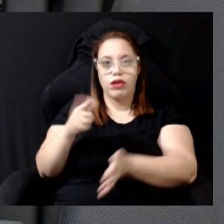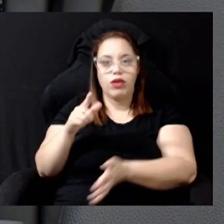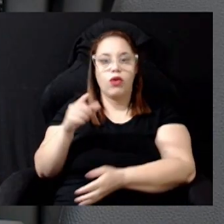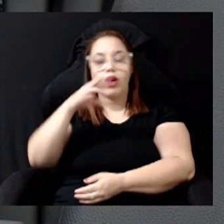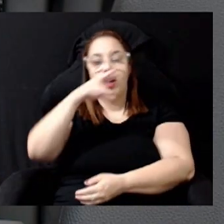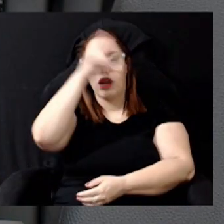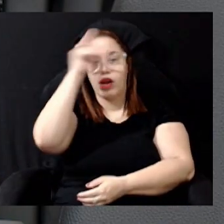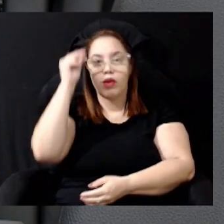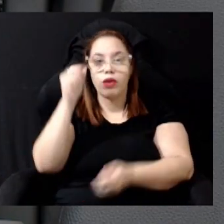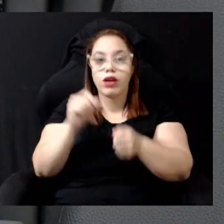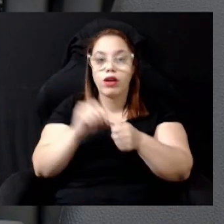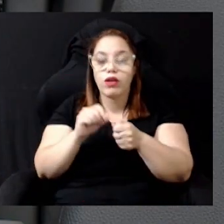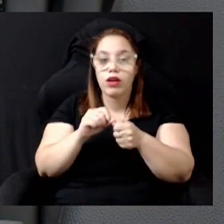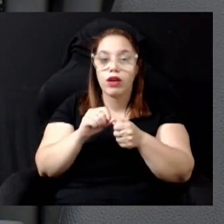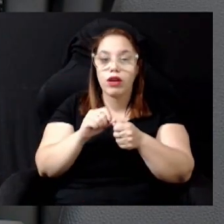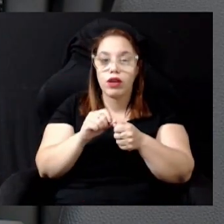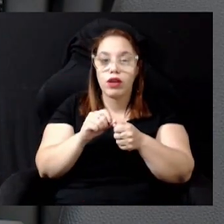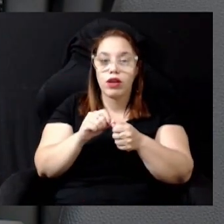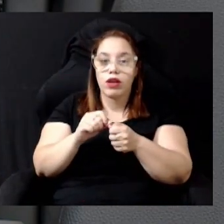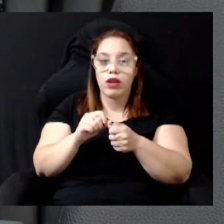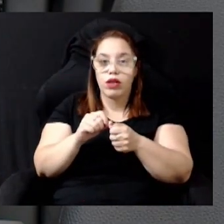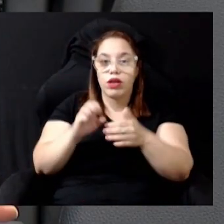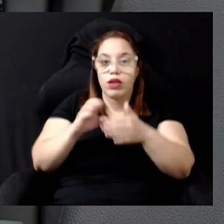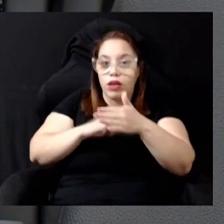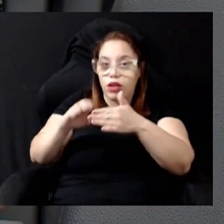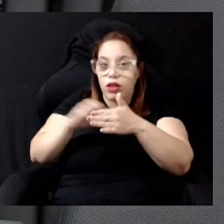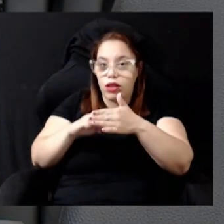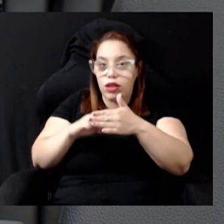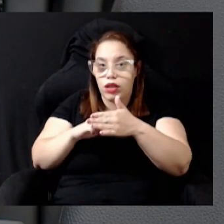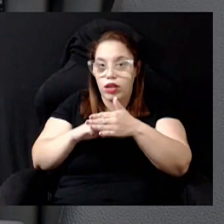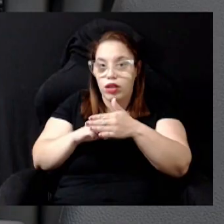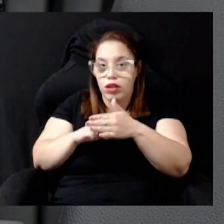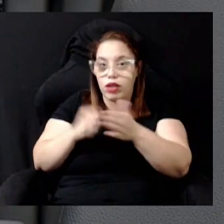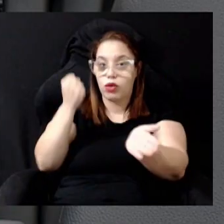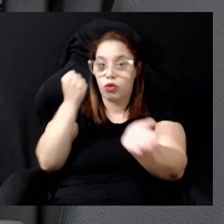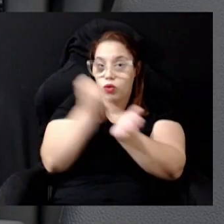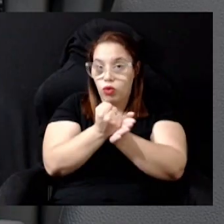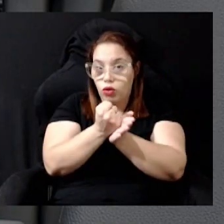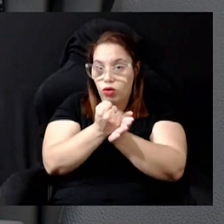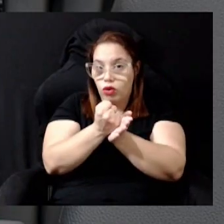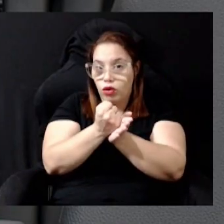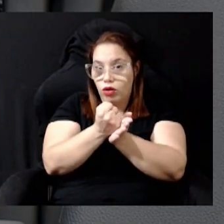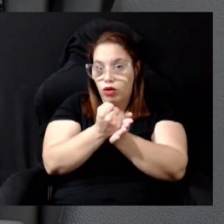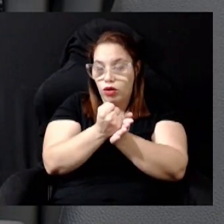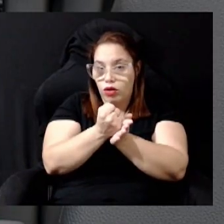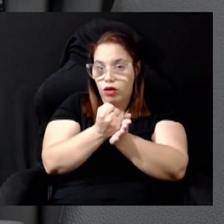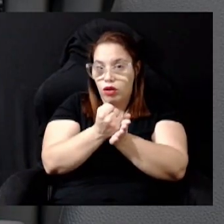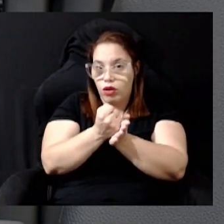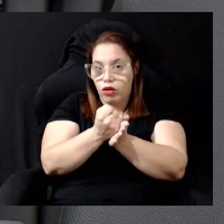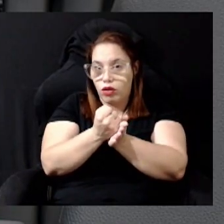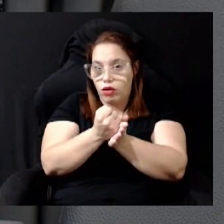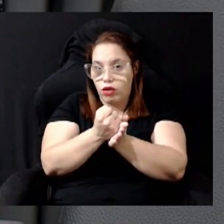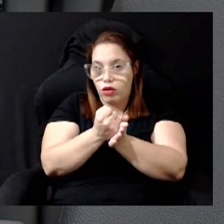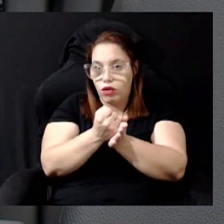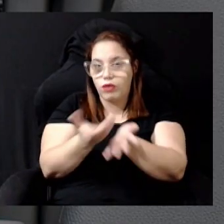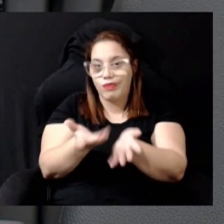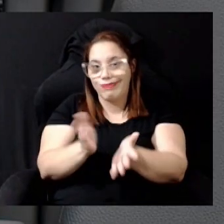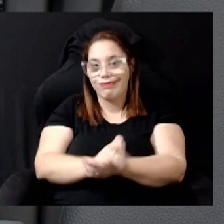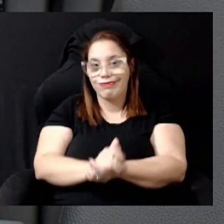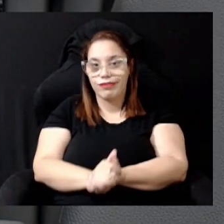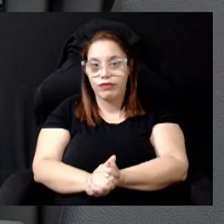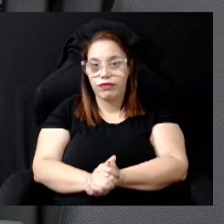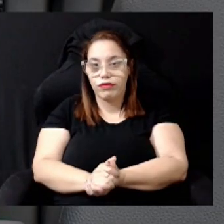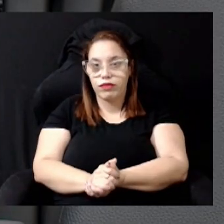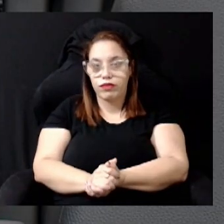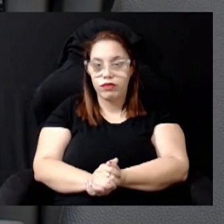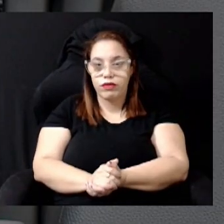Quem executa é uma empresa contratada por aquela que destinou o termo de ajustamento de conduta, entende? Então, para rever